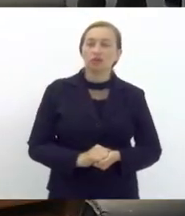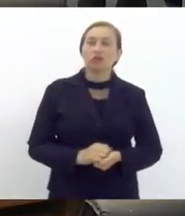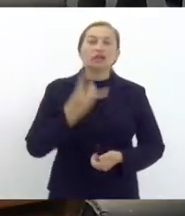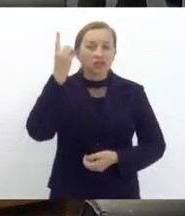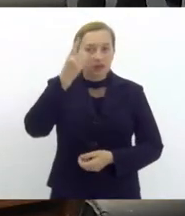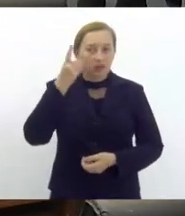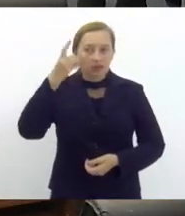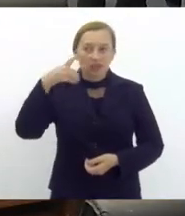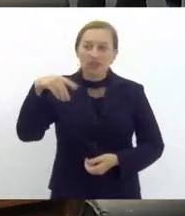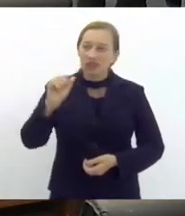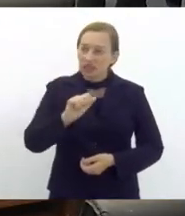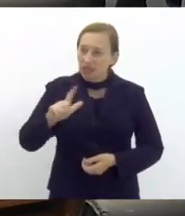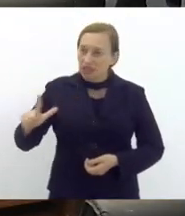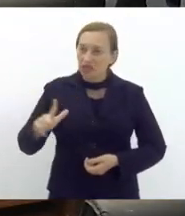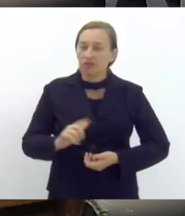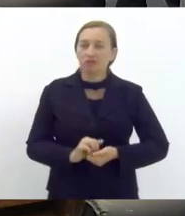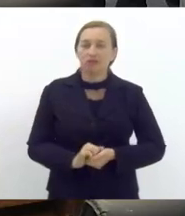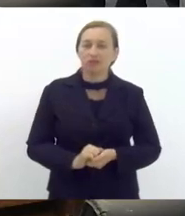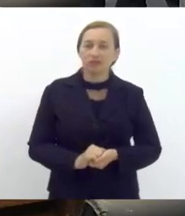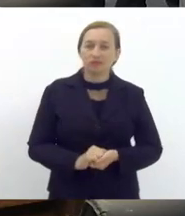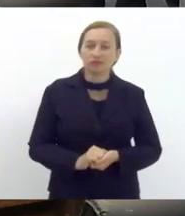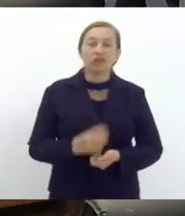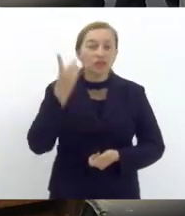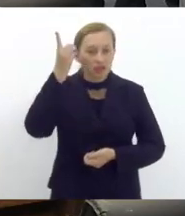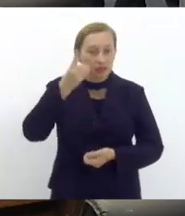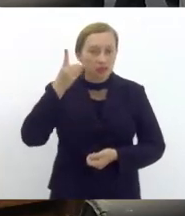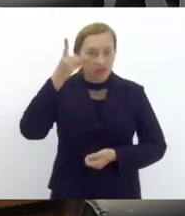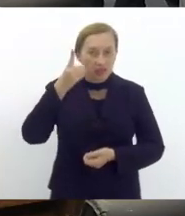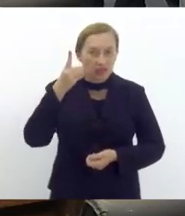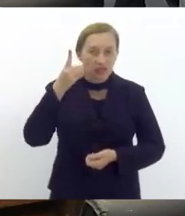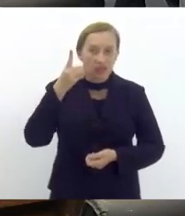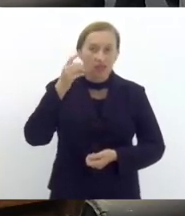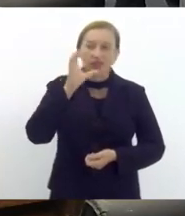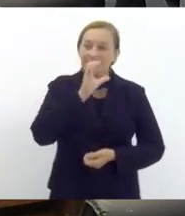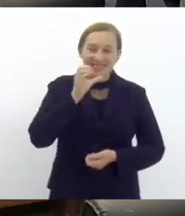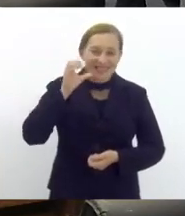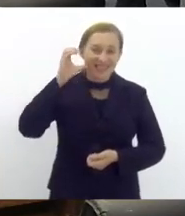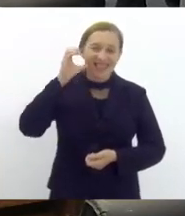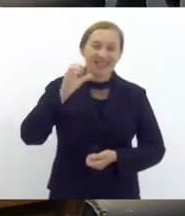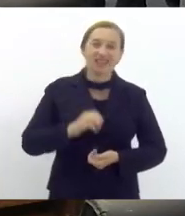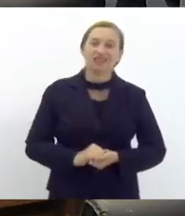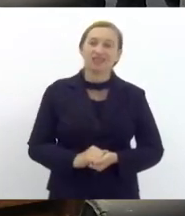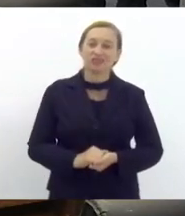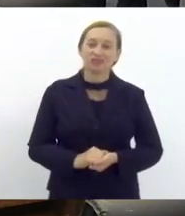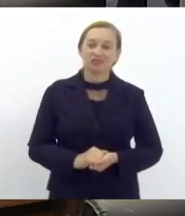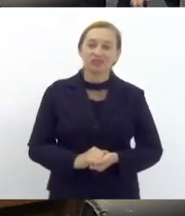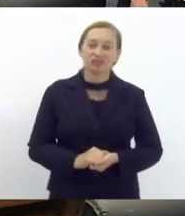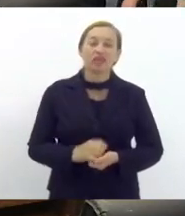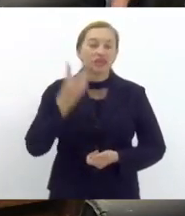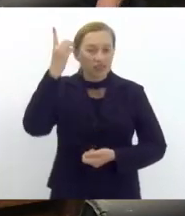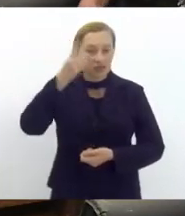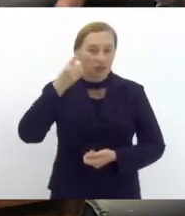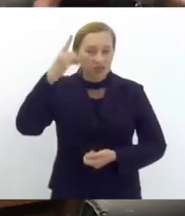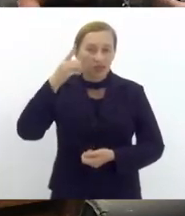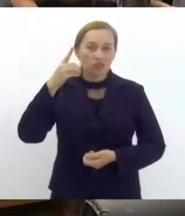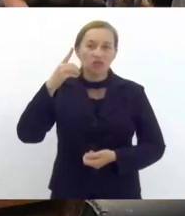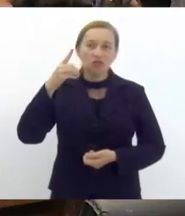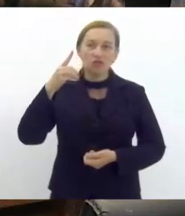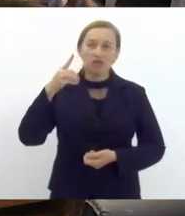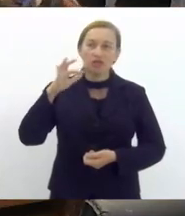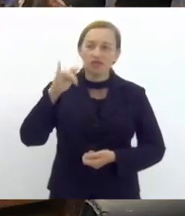Deputado Daniel liberou Deputado Deputado Célia Jordão Deputado Felipe Soares